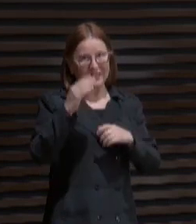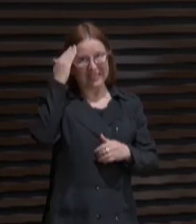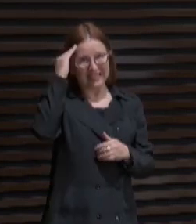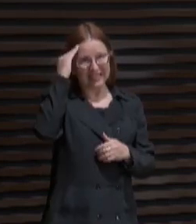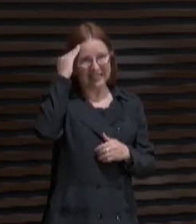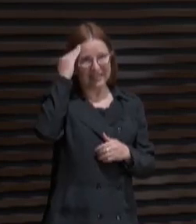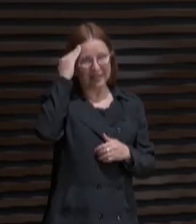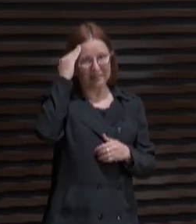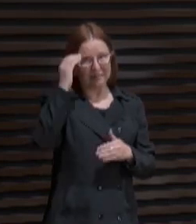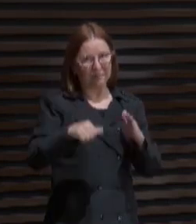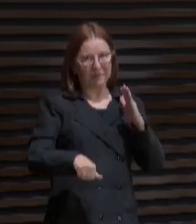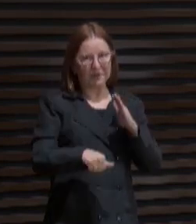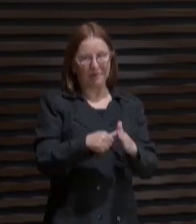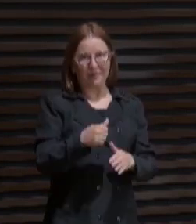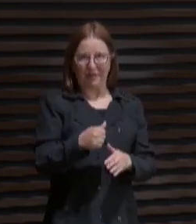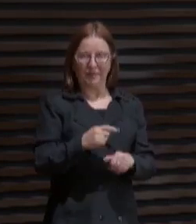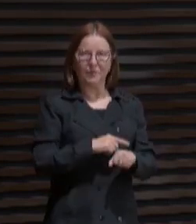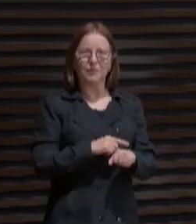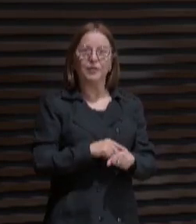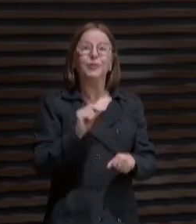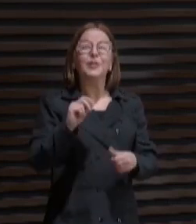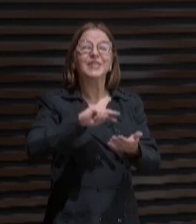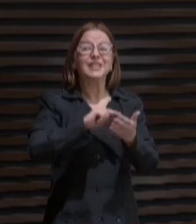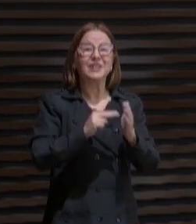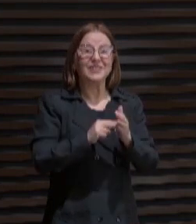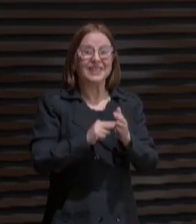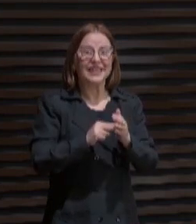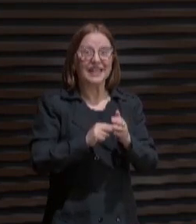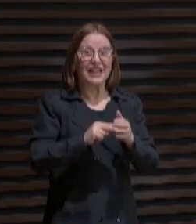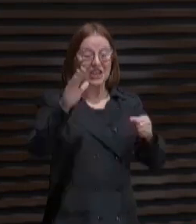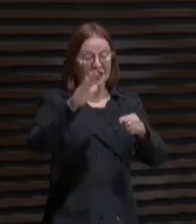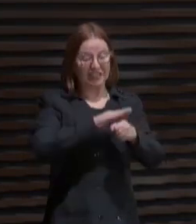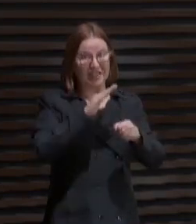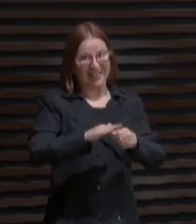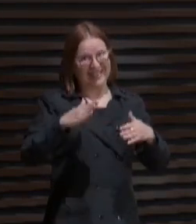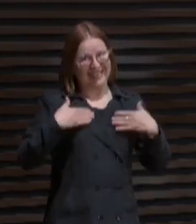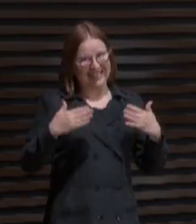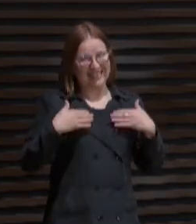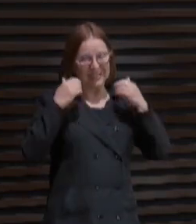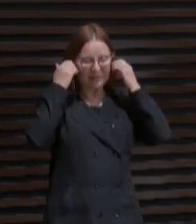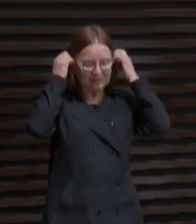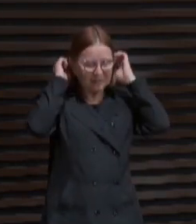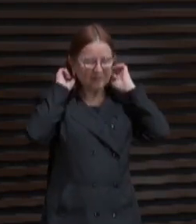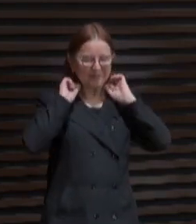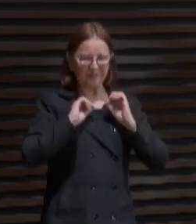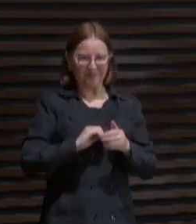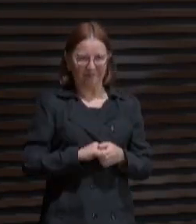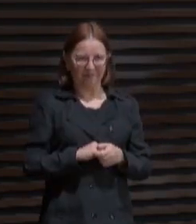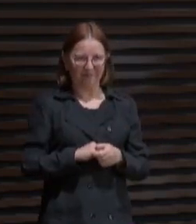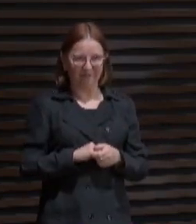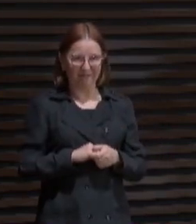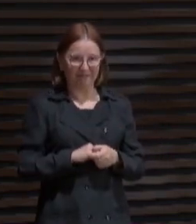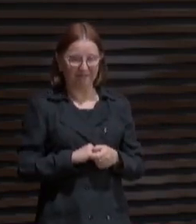primeiro momento, o que é ser cheio de alegria. Quando diz lá, eles